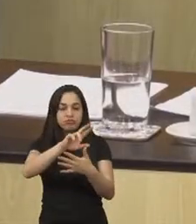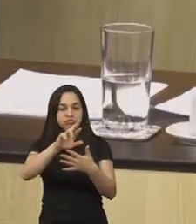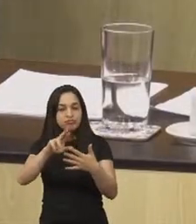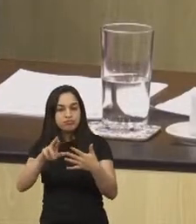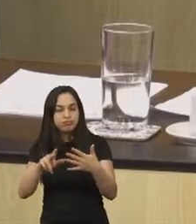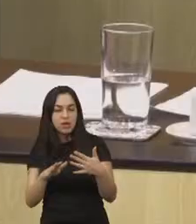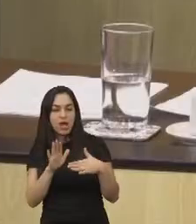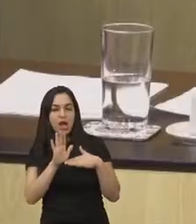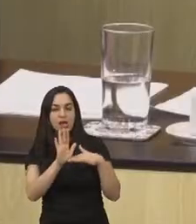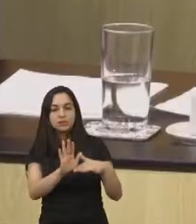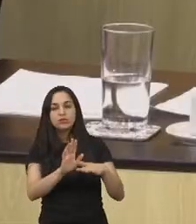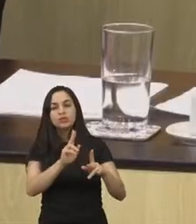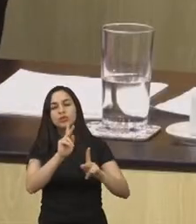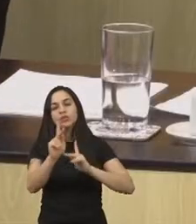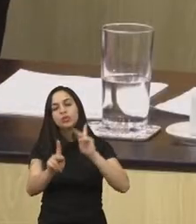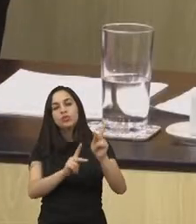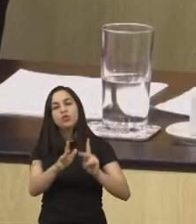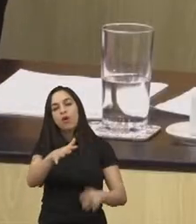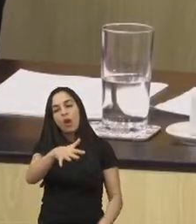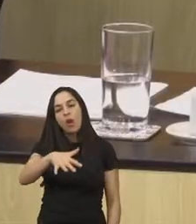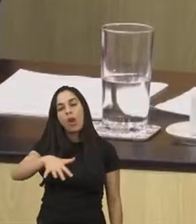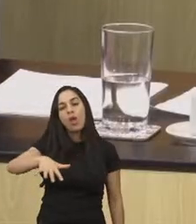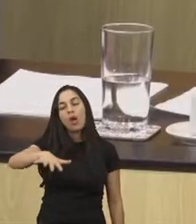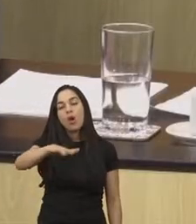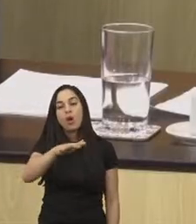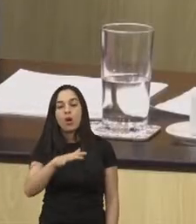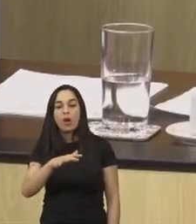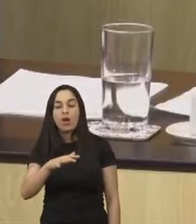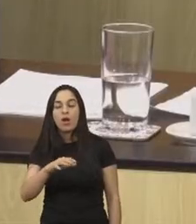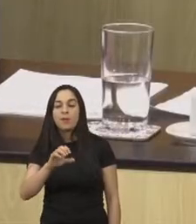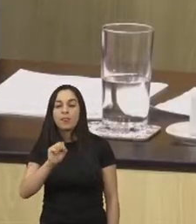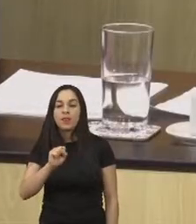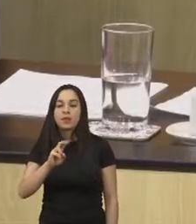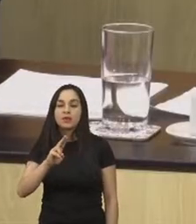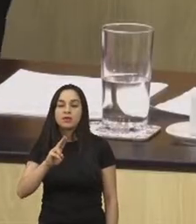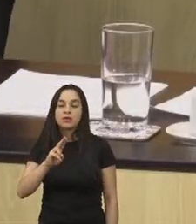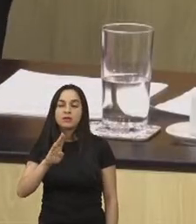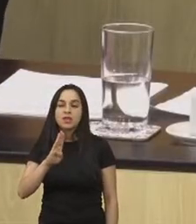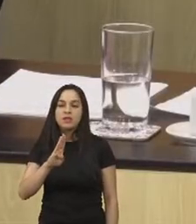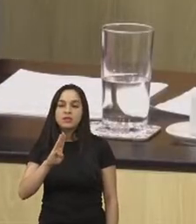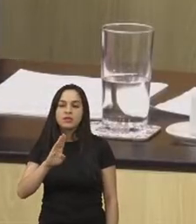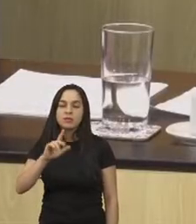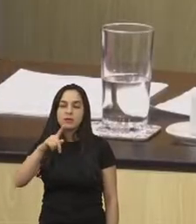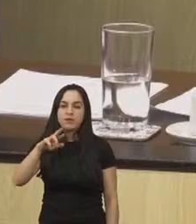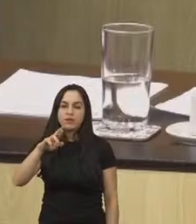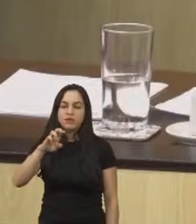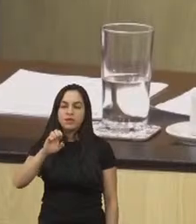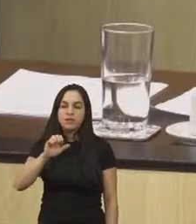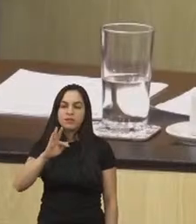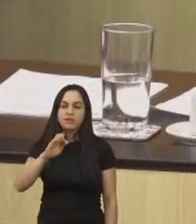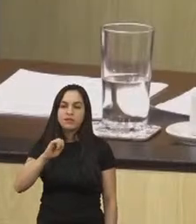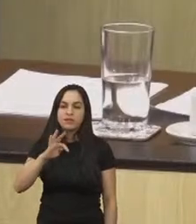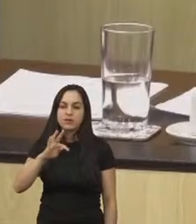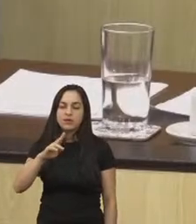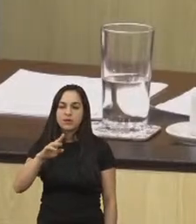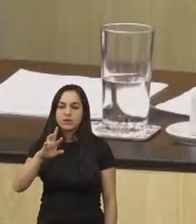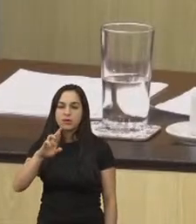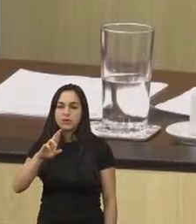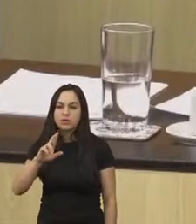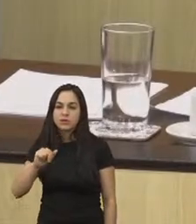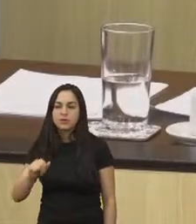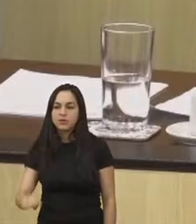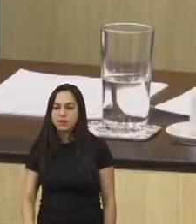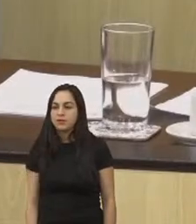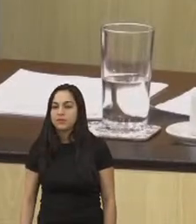beneficiando diretamente a população local. A subprefeitura Nilo Máximo, que abrange toda a região leste,